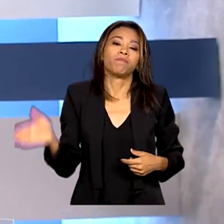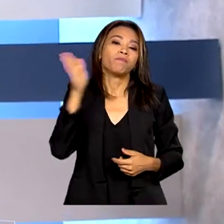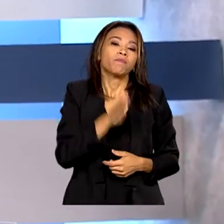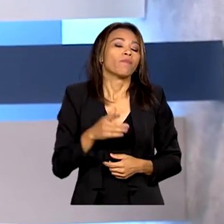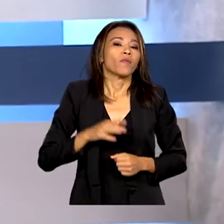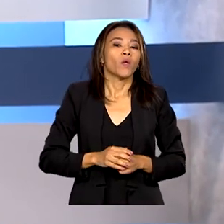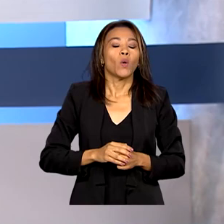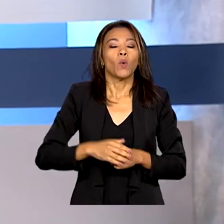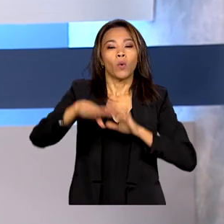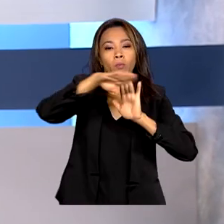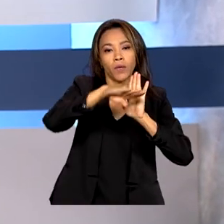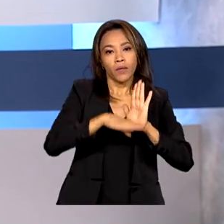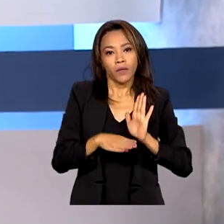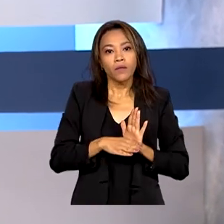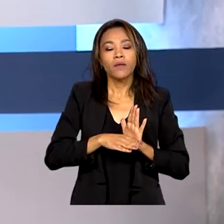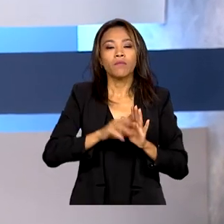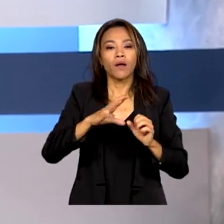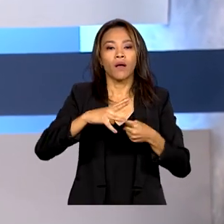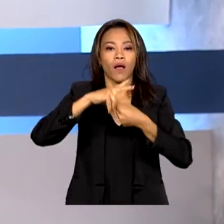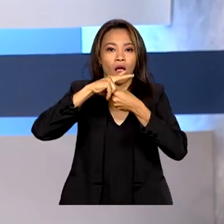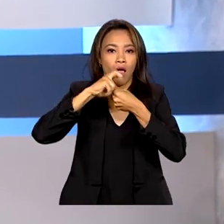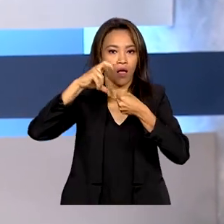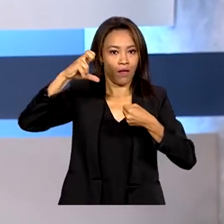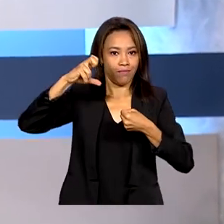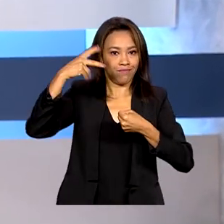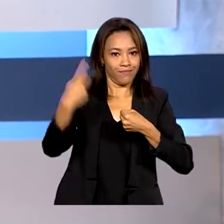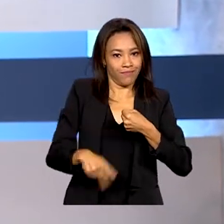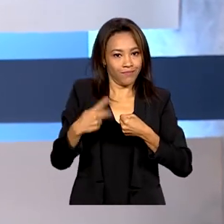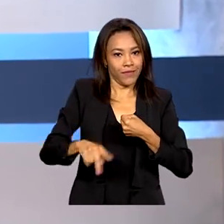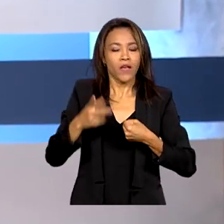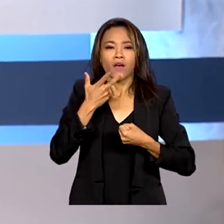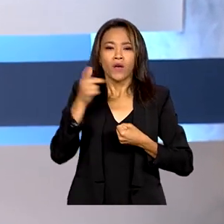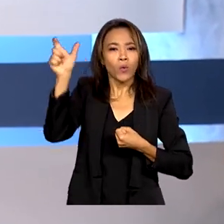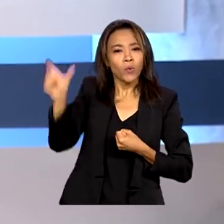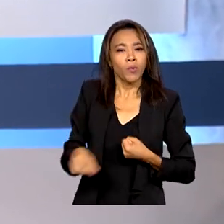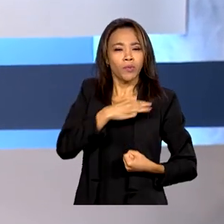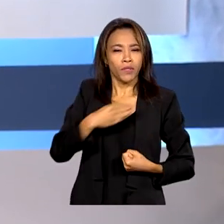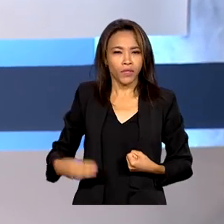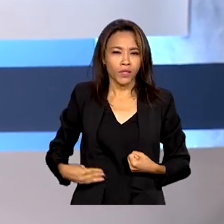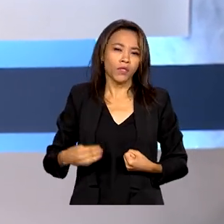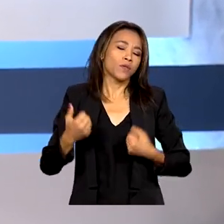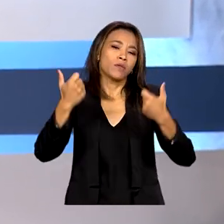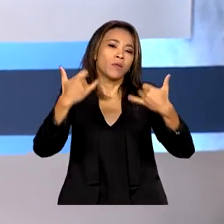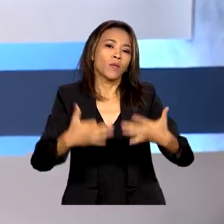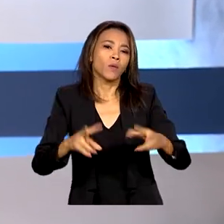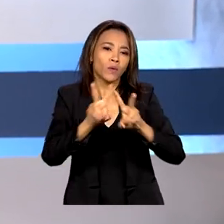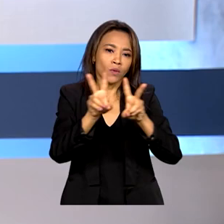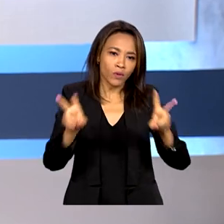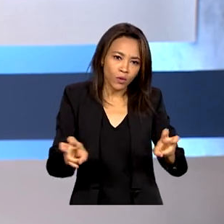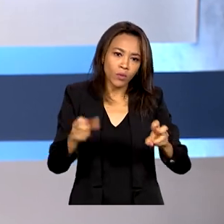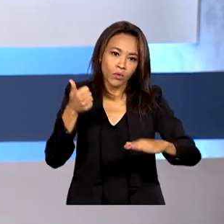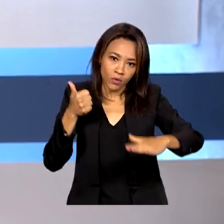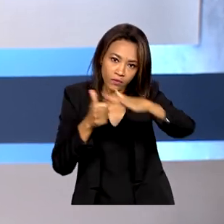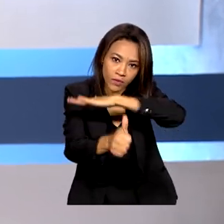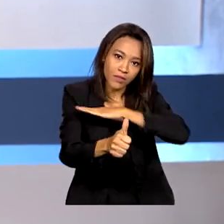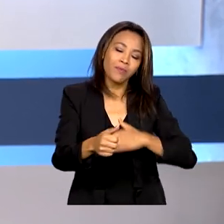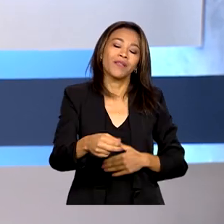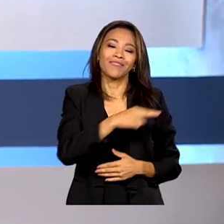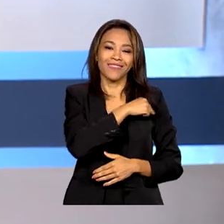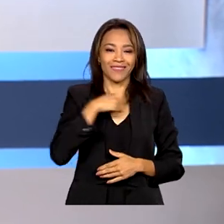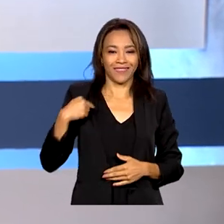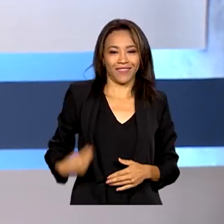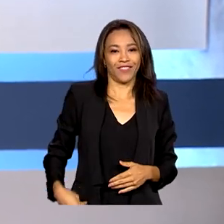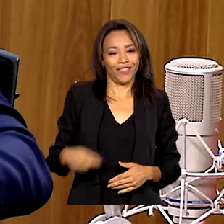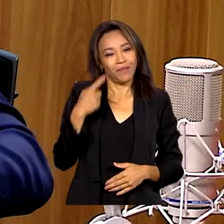do Brasil, o ministro da Casa Civil falou sobre a atração de investimentos como o da China, país que o presidente Lula visita na